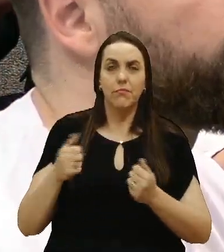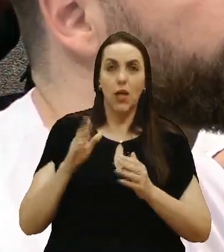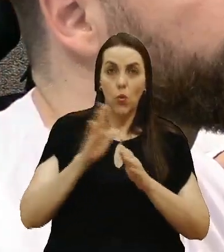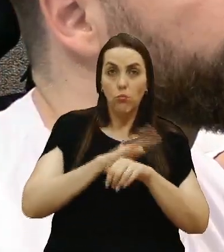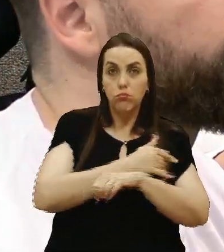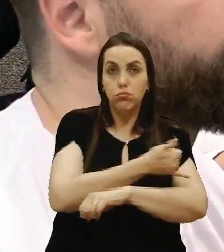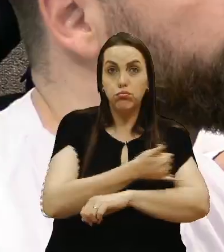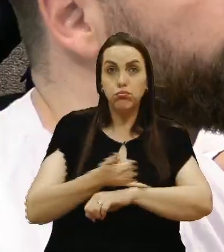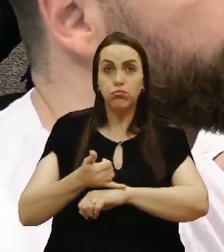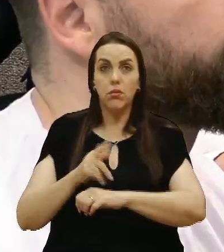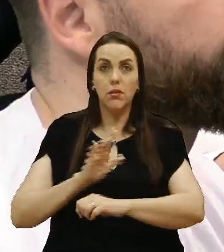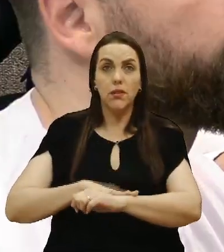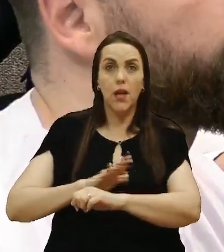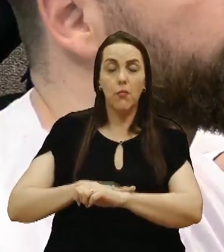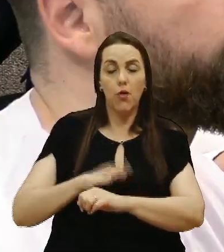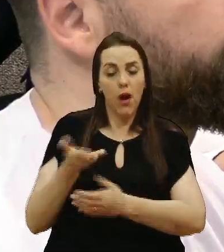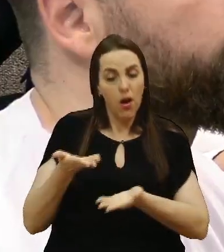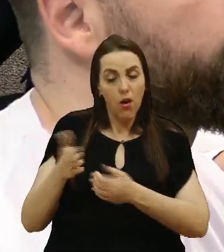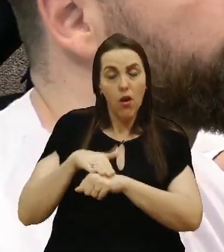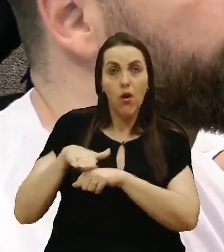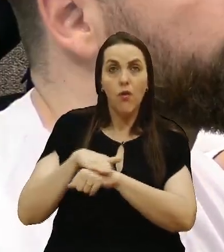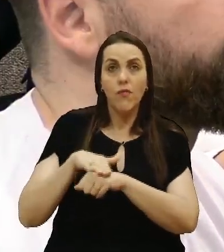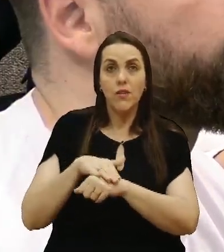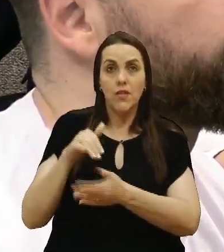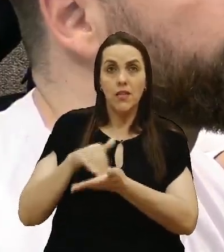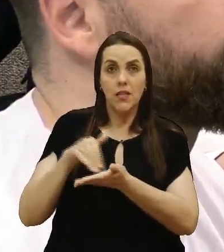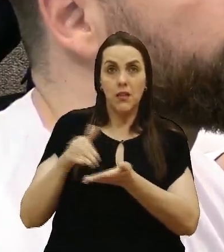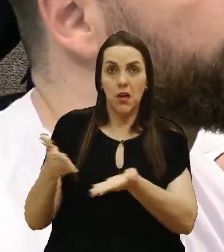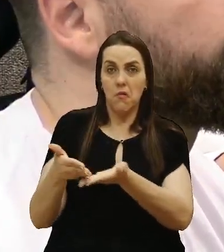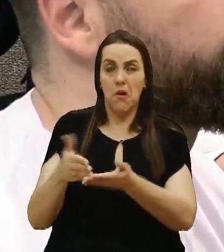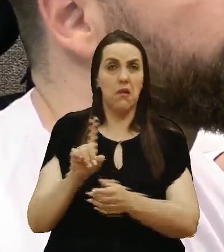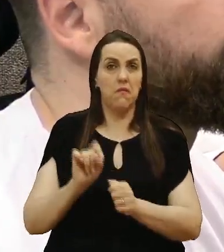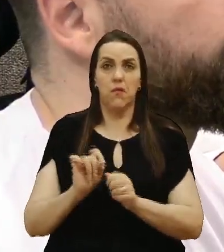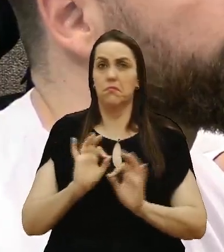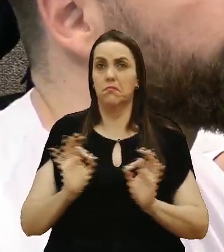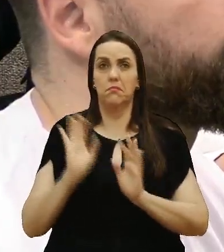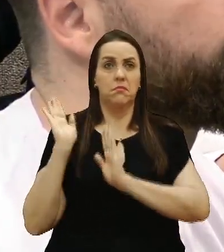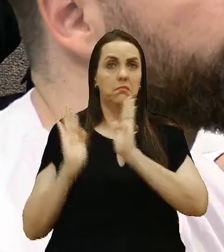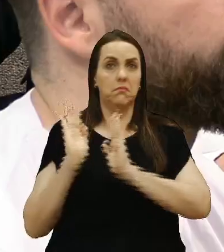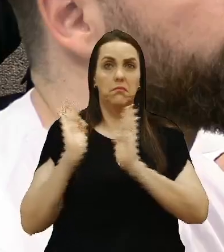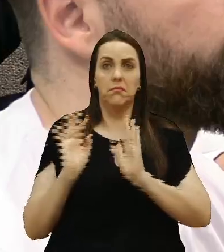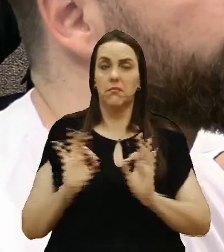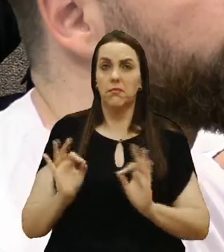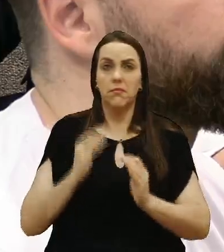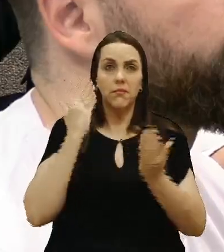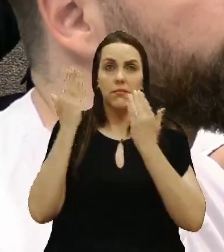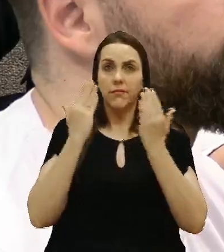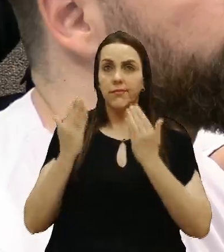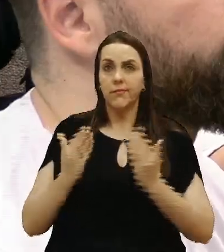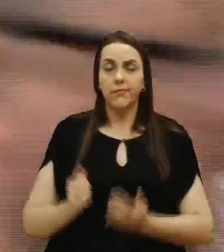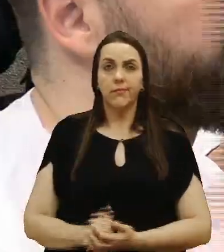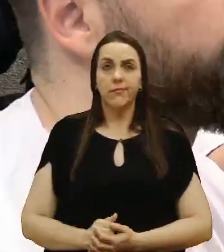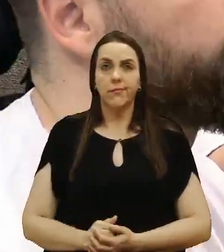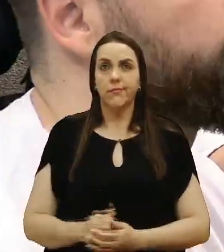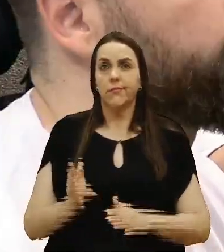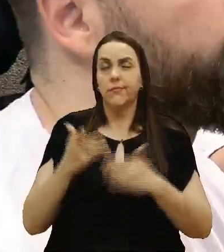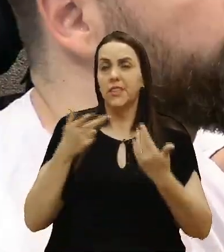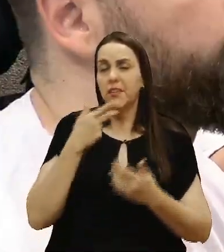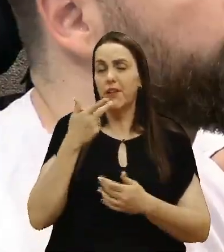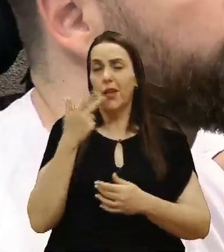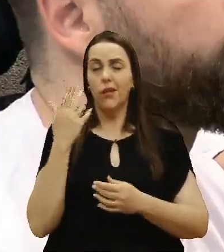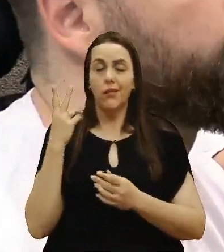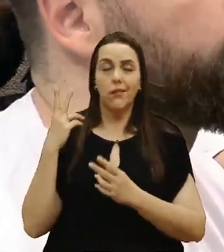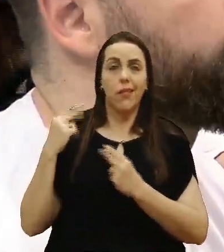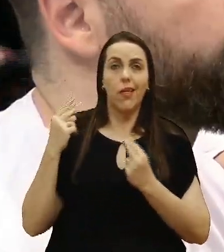tempo e agora nós vamos conversar com o secretário atual e ele disse não foi feita licitação e não tem previsão. E veio com uma história que a